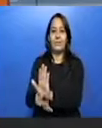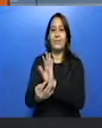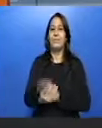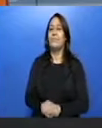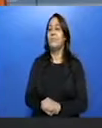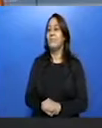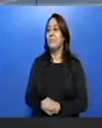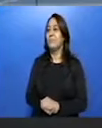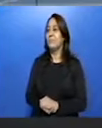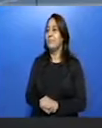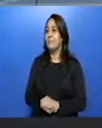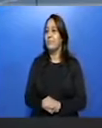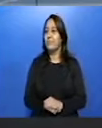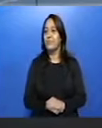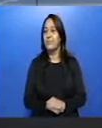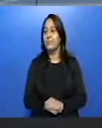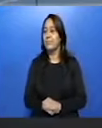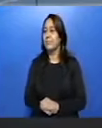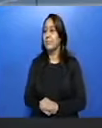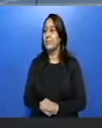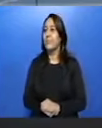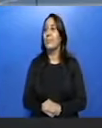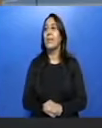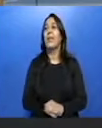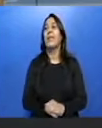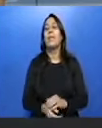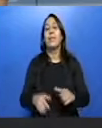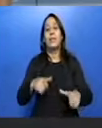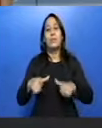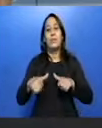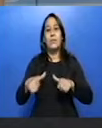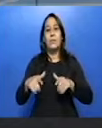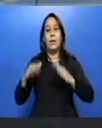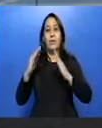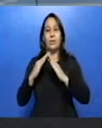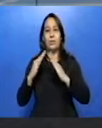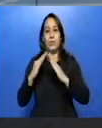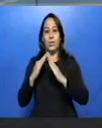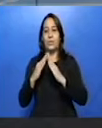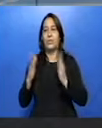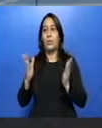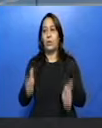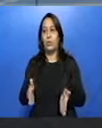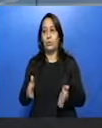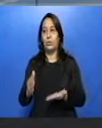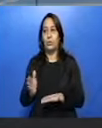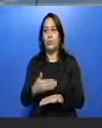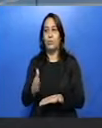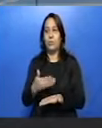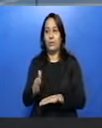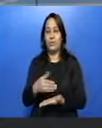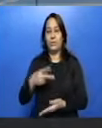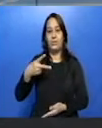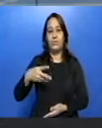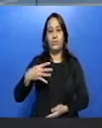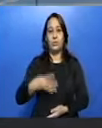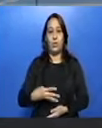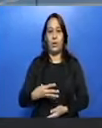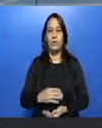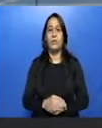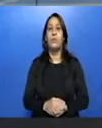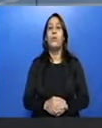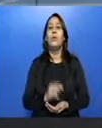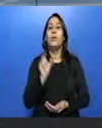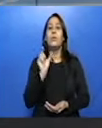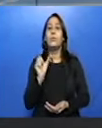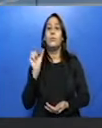E o Para Casa de hoje vai ficar a página 24, que vocês vão completar aqui com